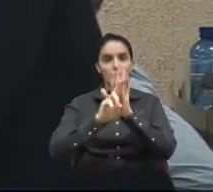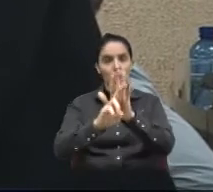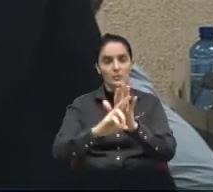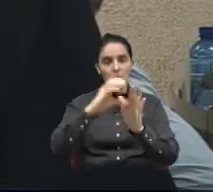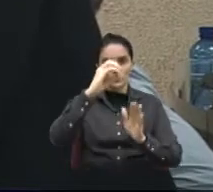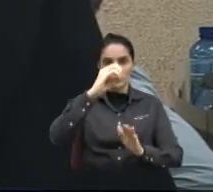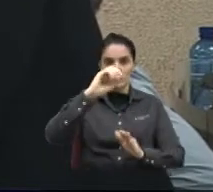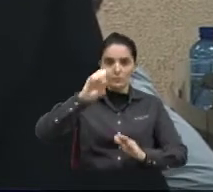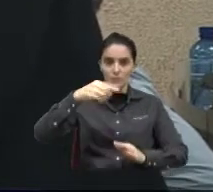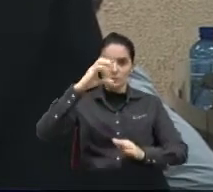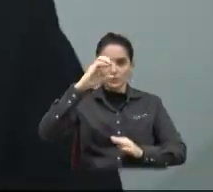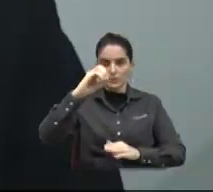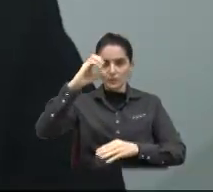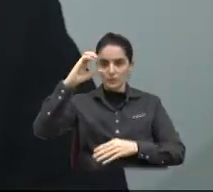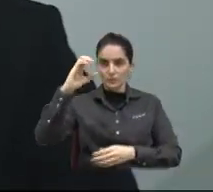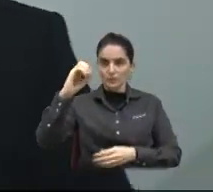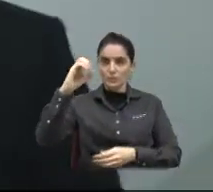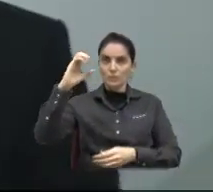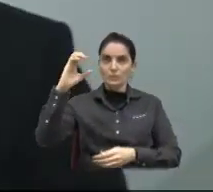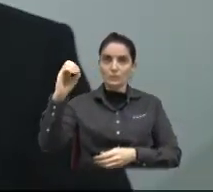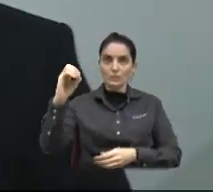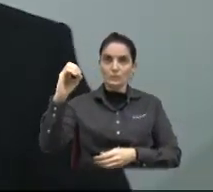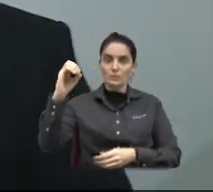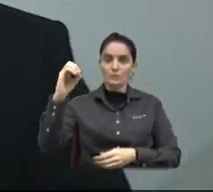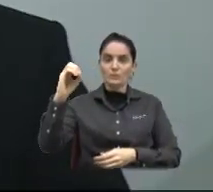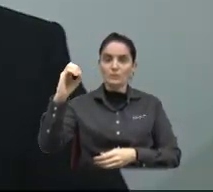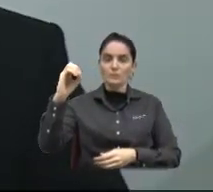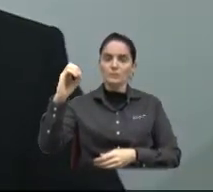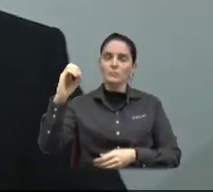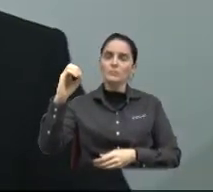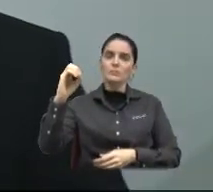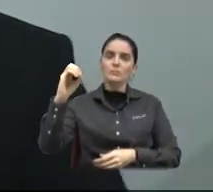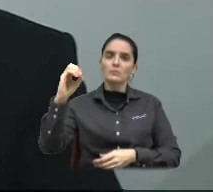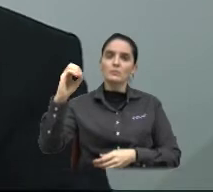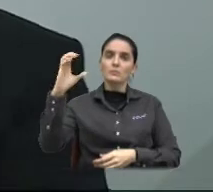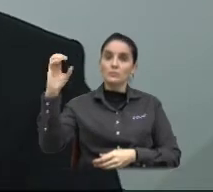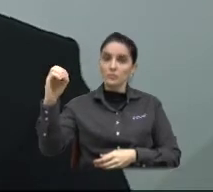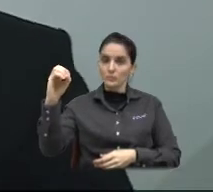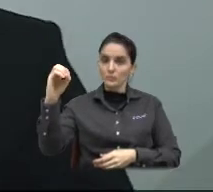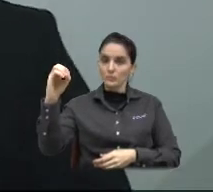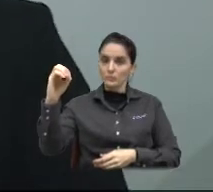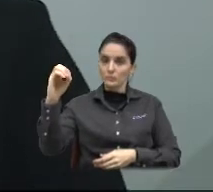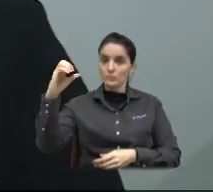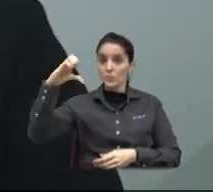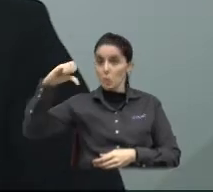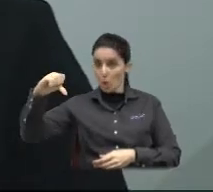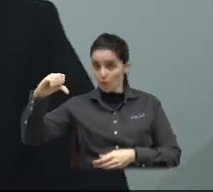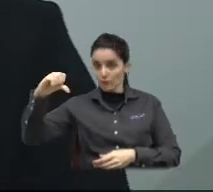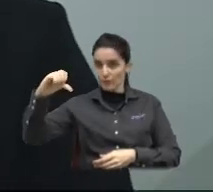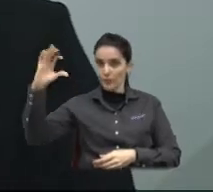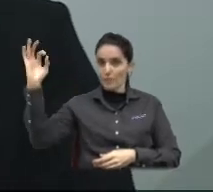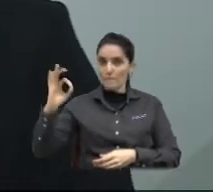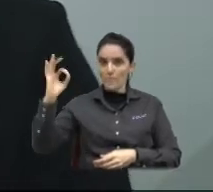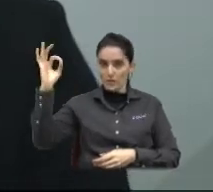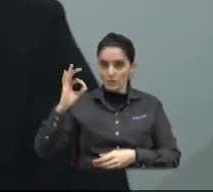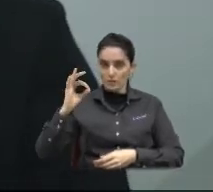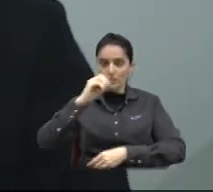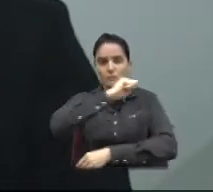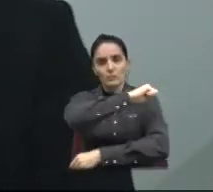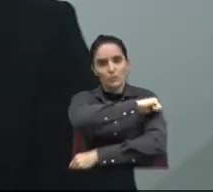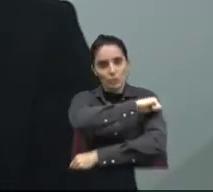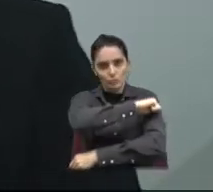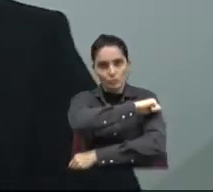000 000 000 move dos estudantes